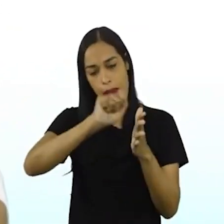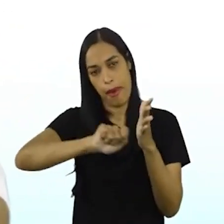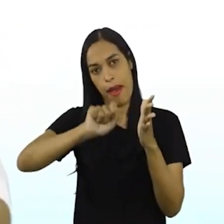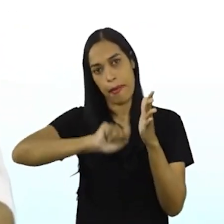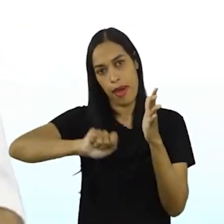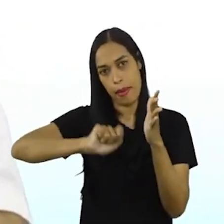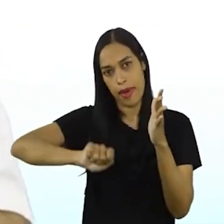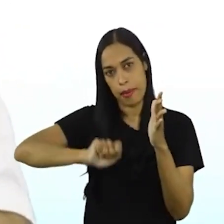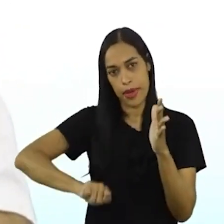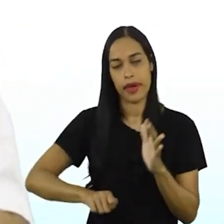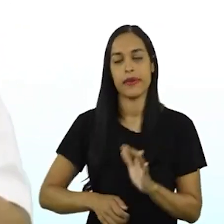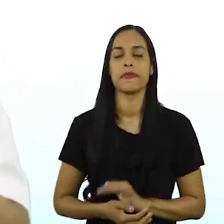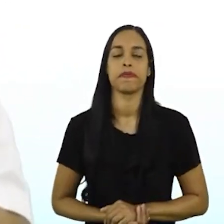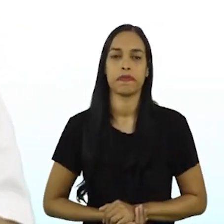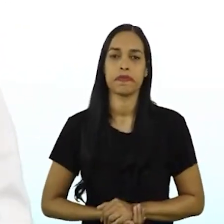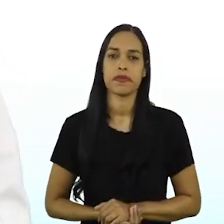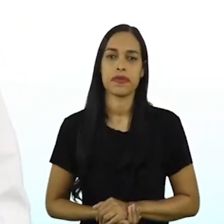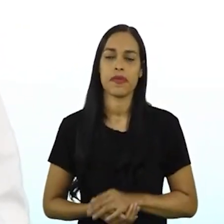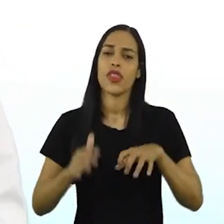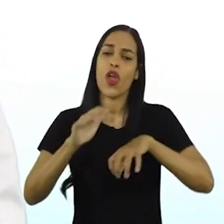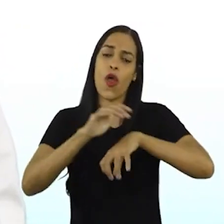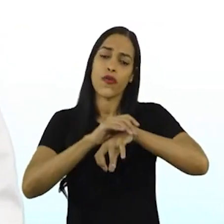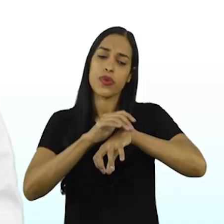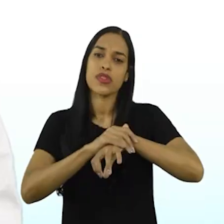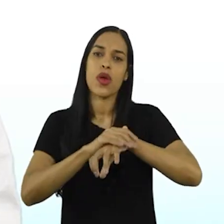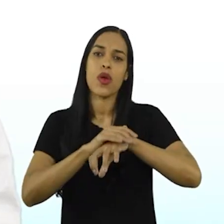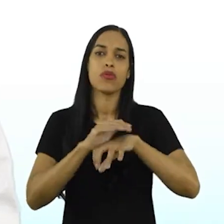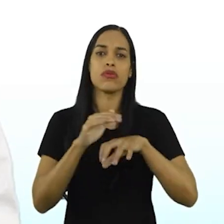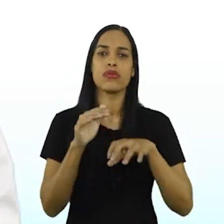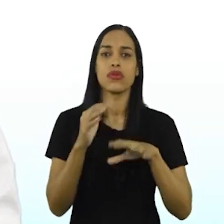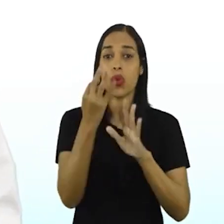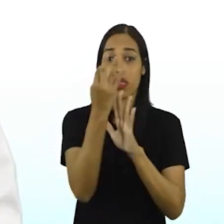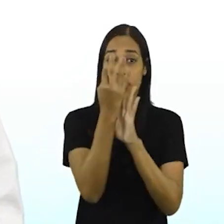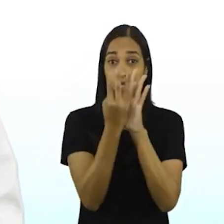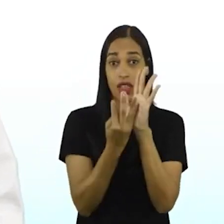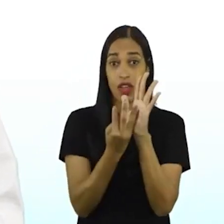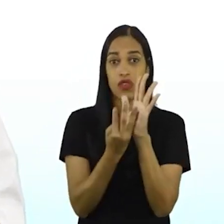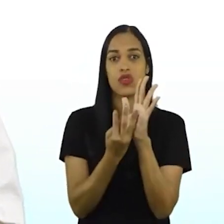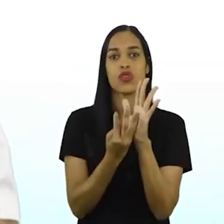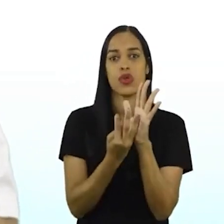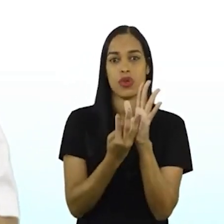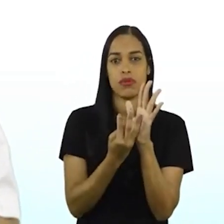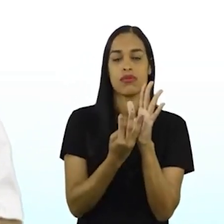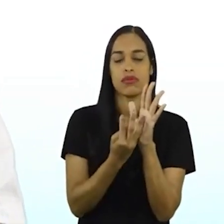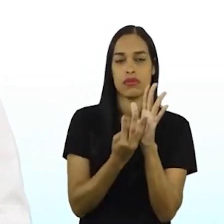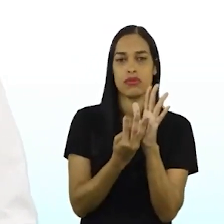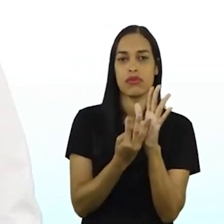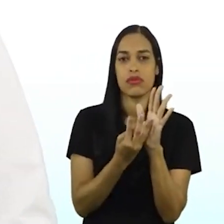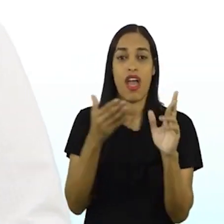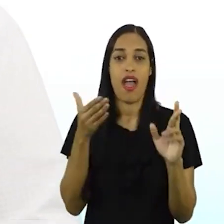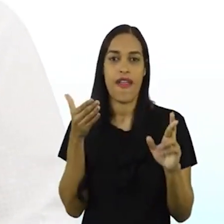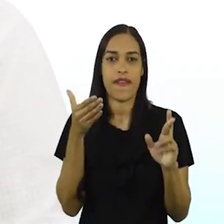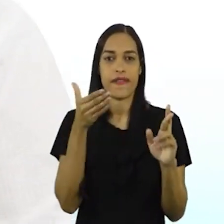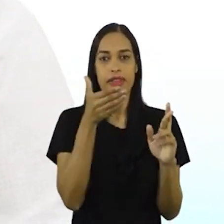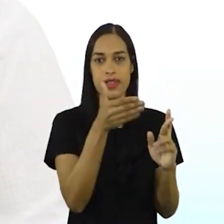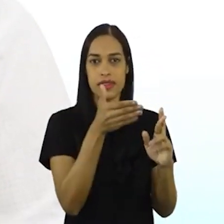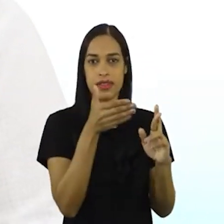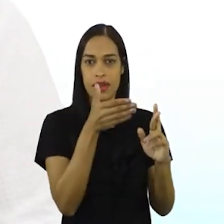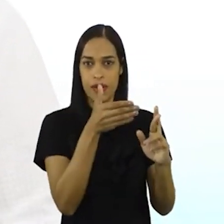Mas, qual a função que vai predominar no texto dissertativo argumentativo? Eu falei, é a função